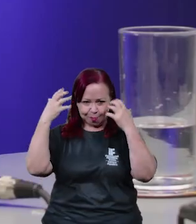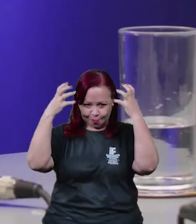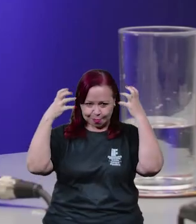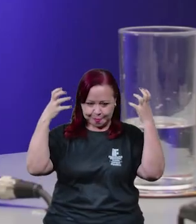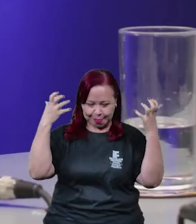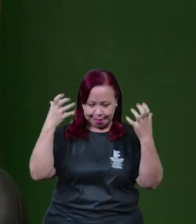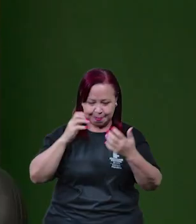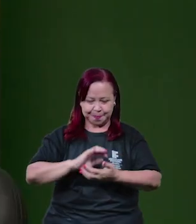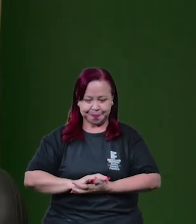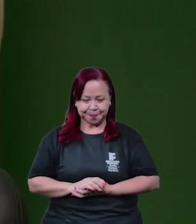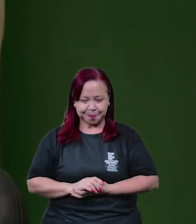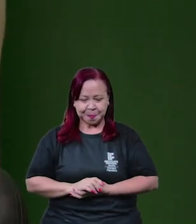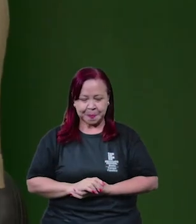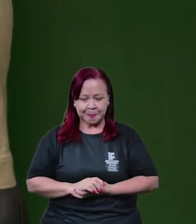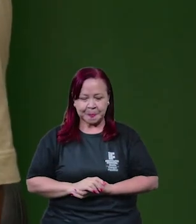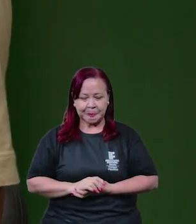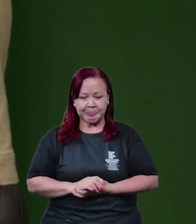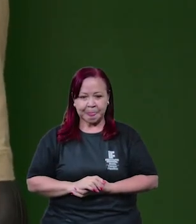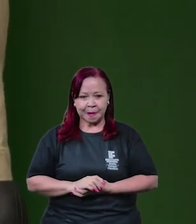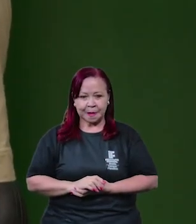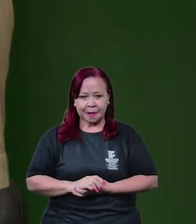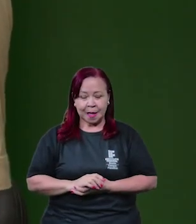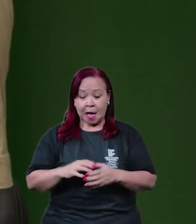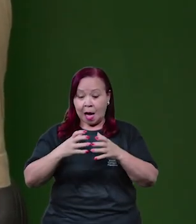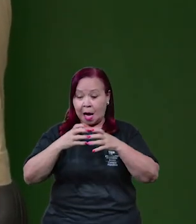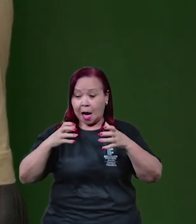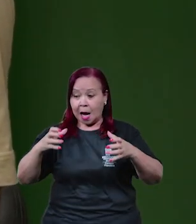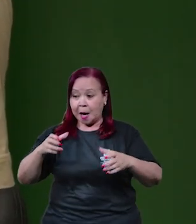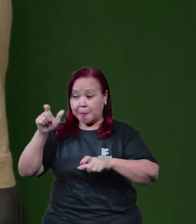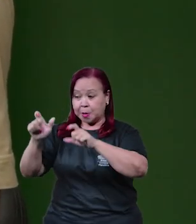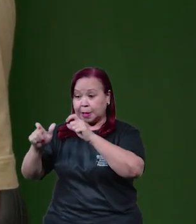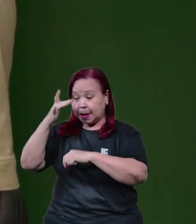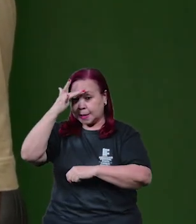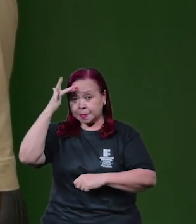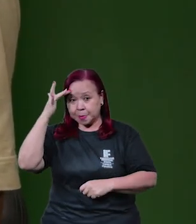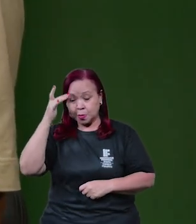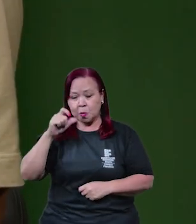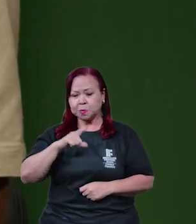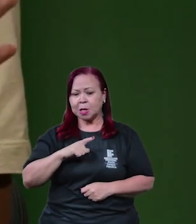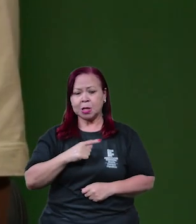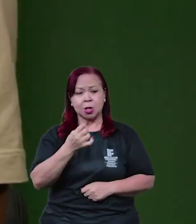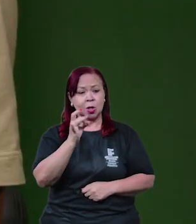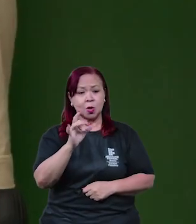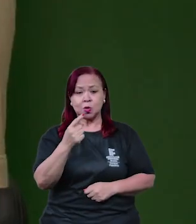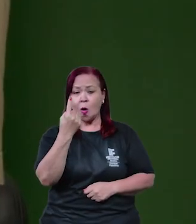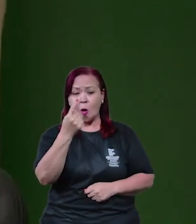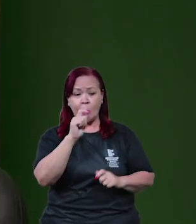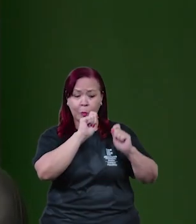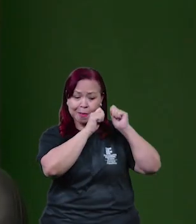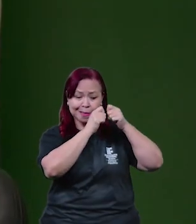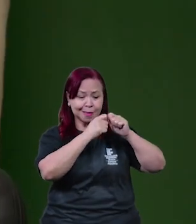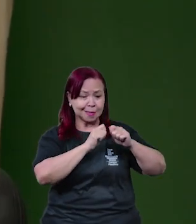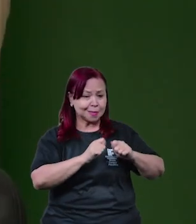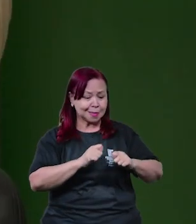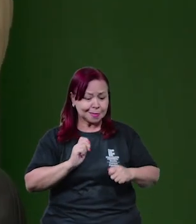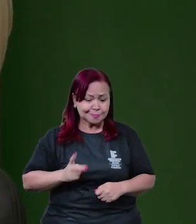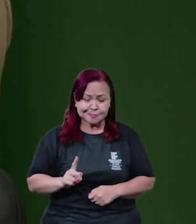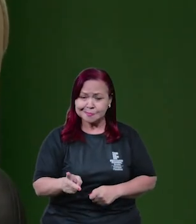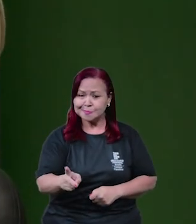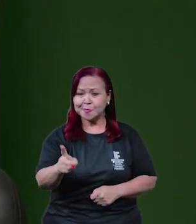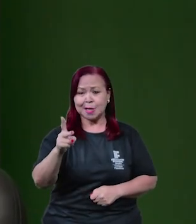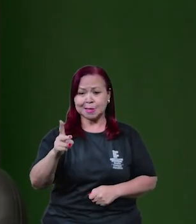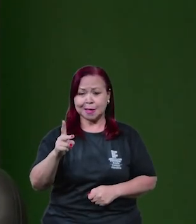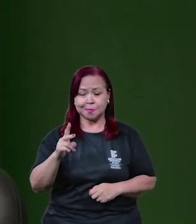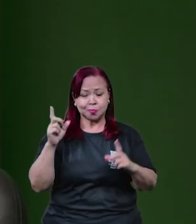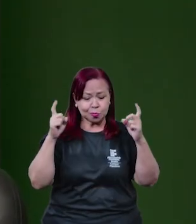é que geralmente, tipo assim, a maioria das pessoas uma transista, assim, pro resto da vida, né? Tipo, muito difícil trocar,